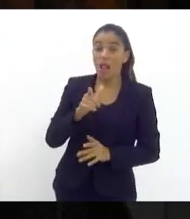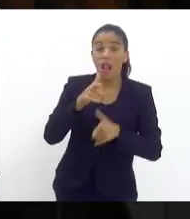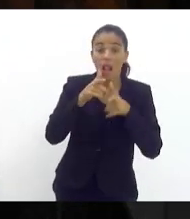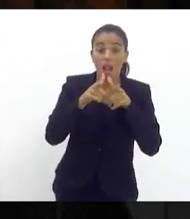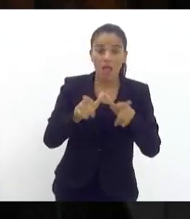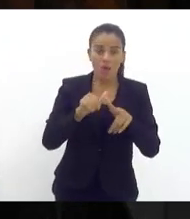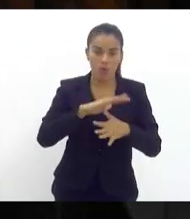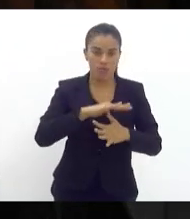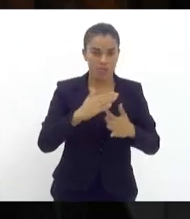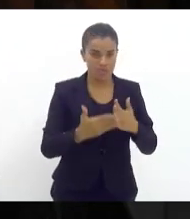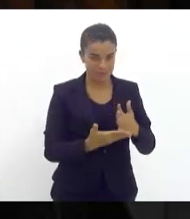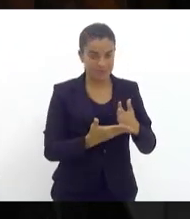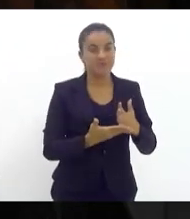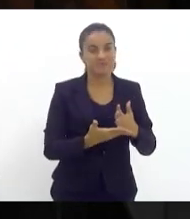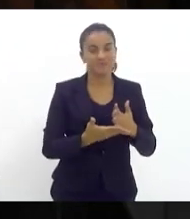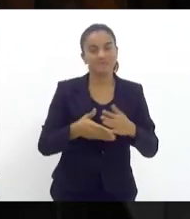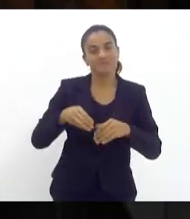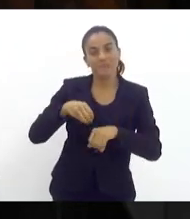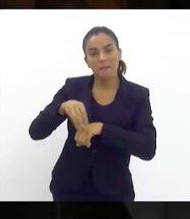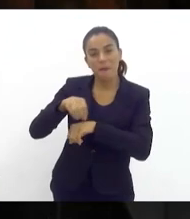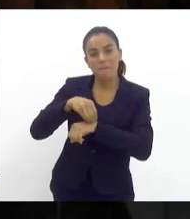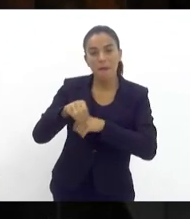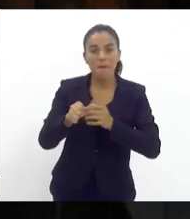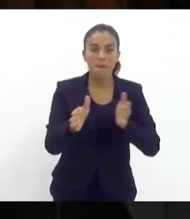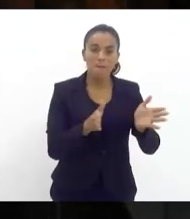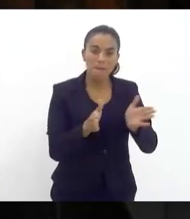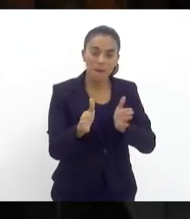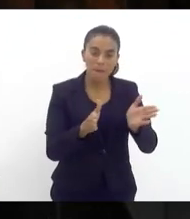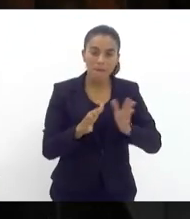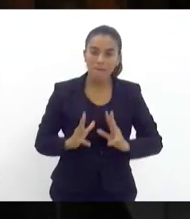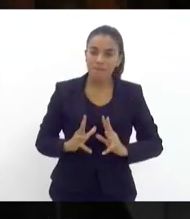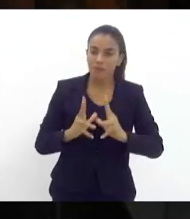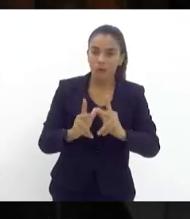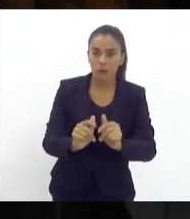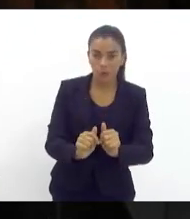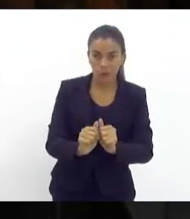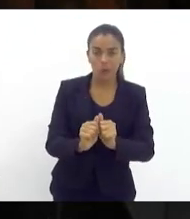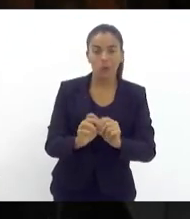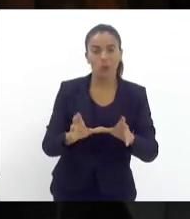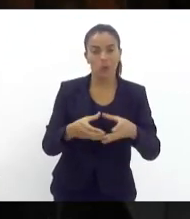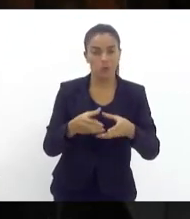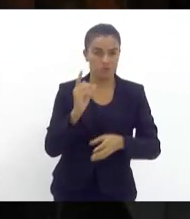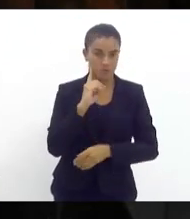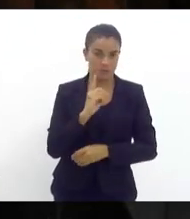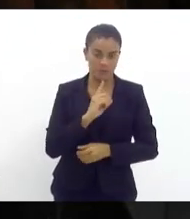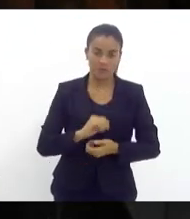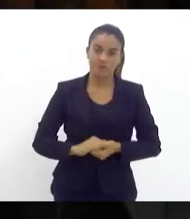que leva a nossa voz aos deficientes auditivos